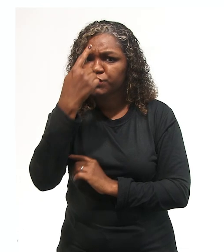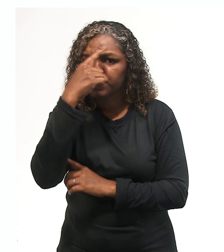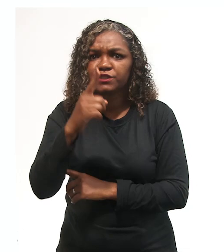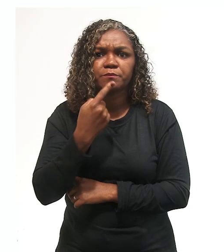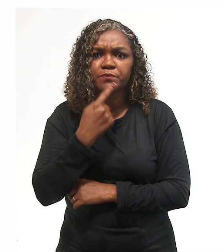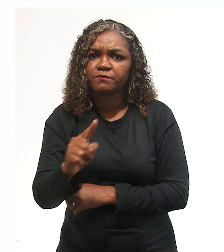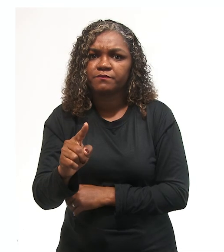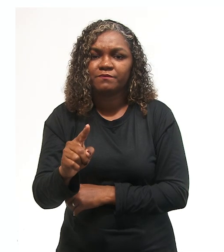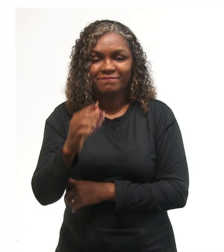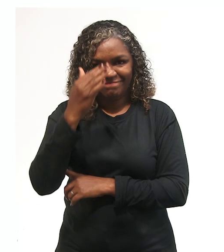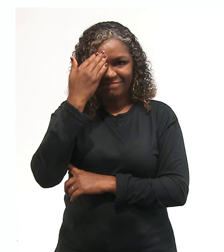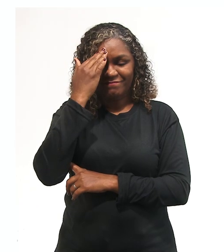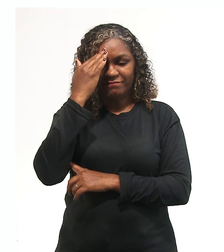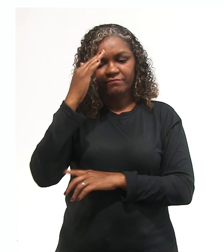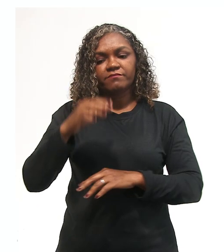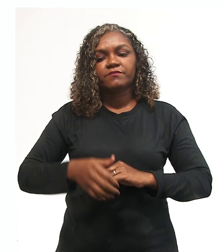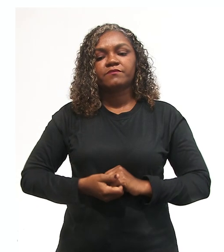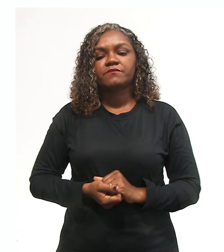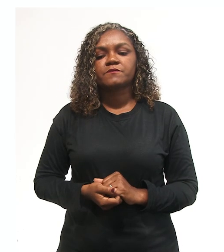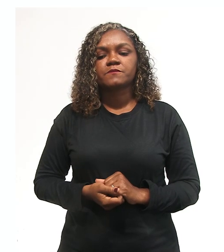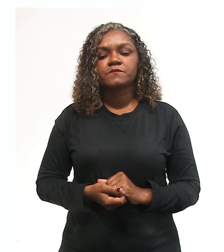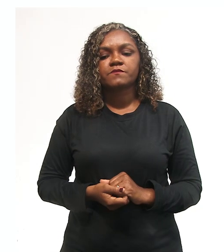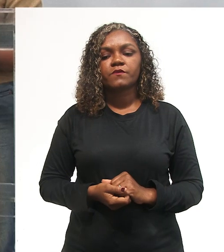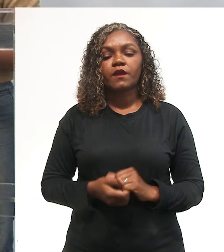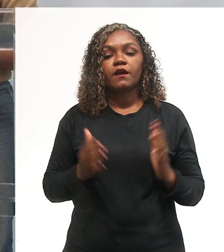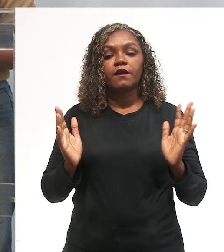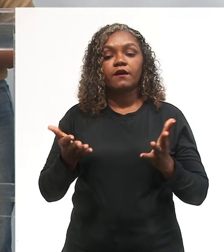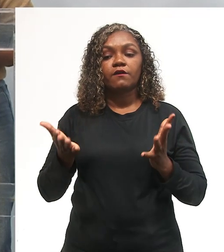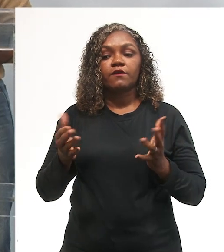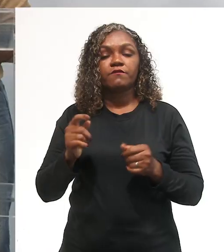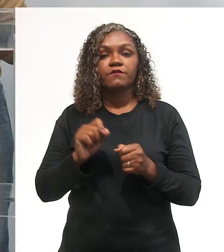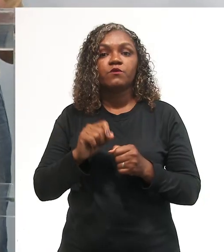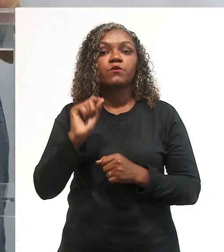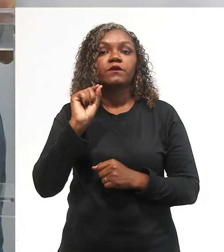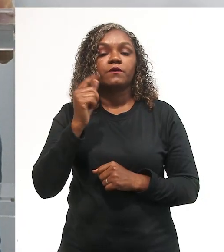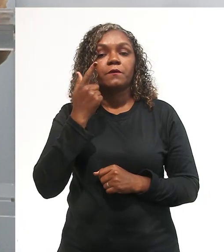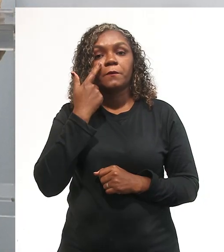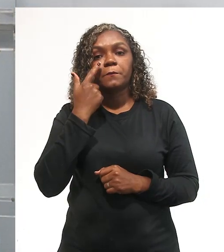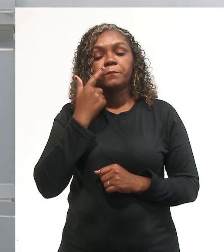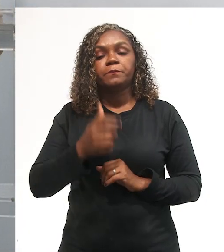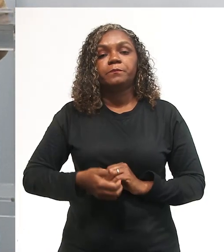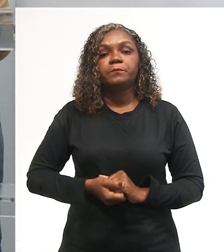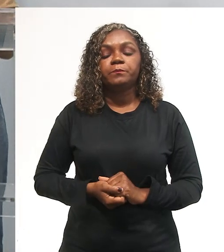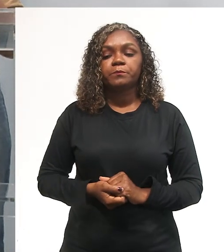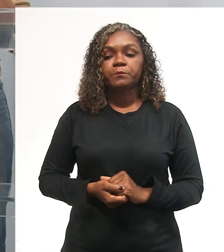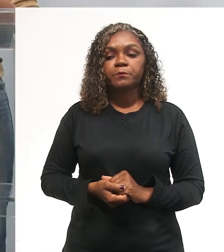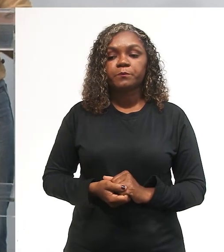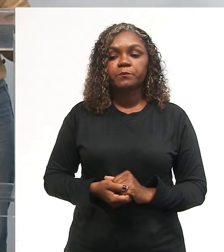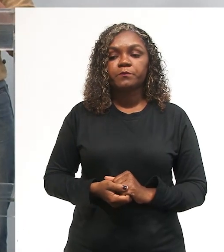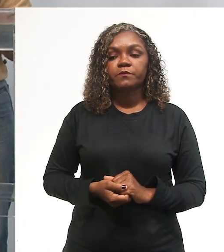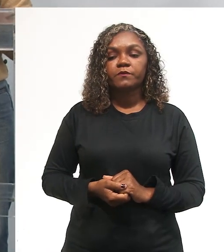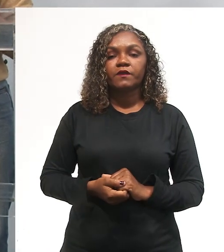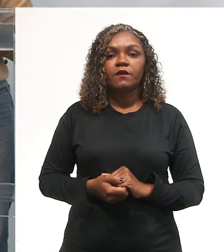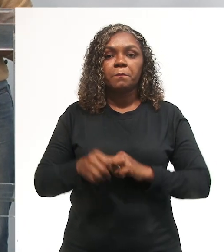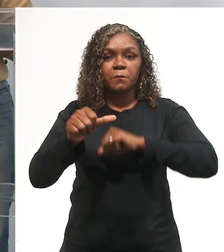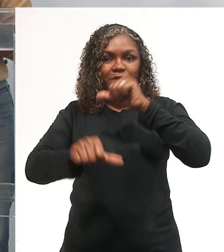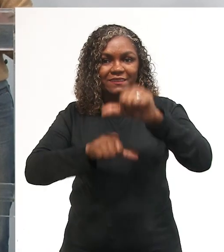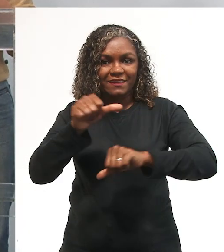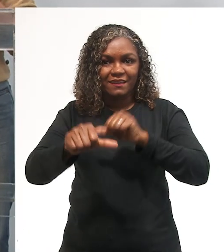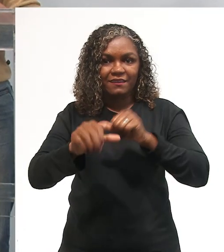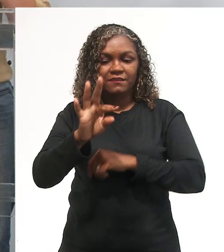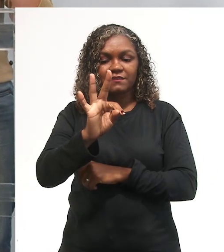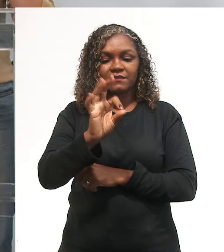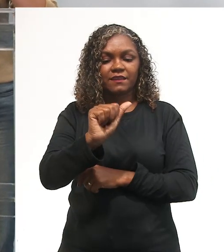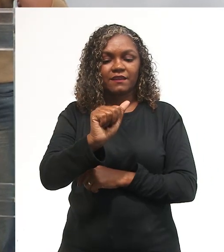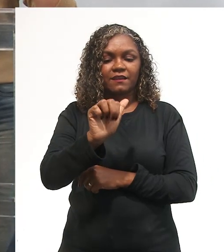valores inteiros, tá? Então, vamos lá. Quando a gente está falando dessa questão de mudança de taxa, quando